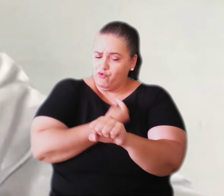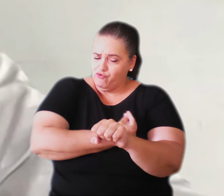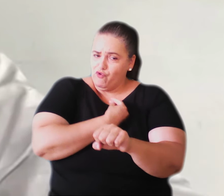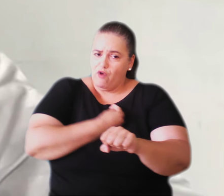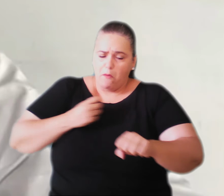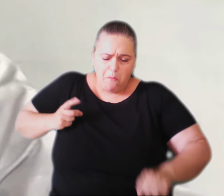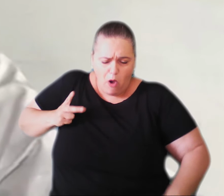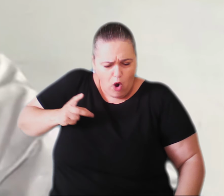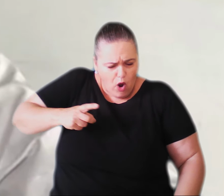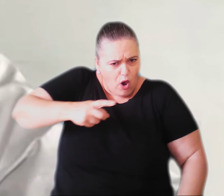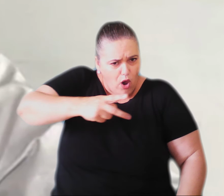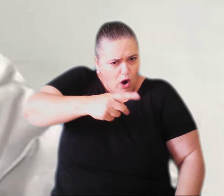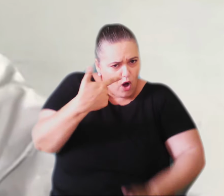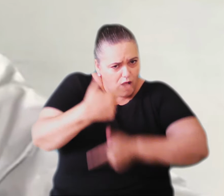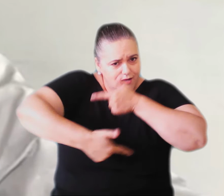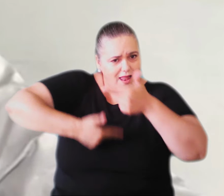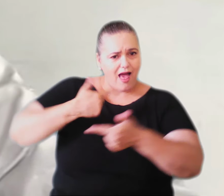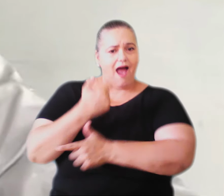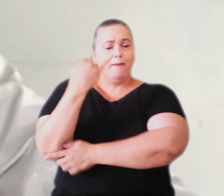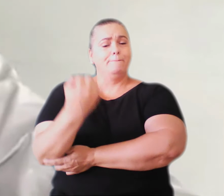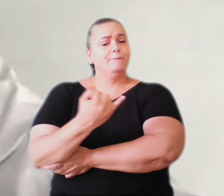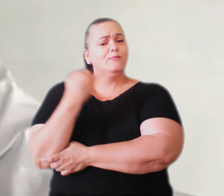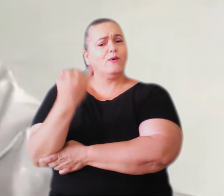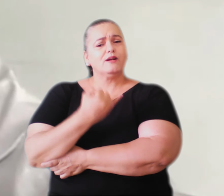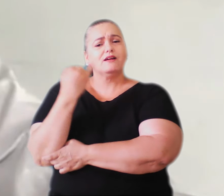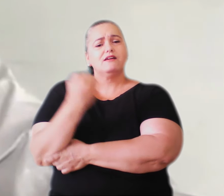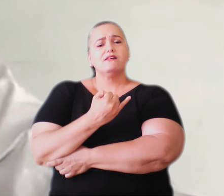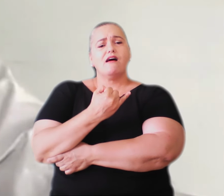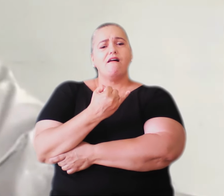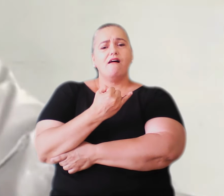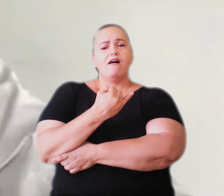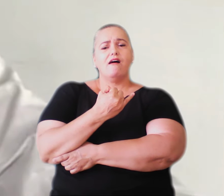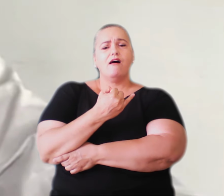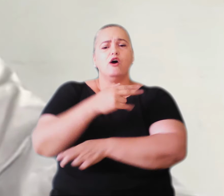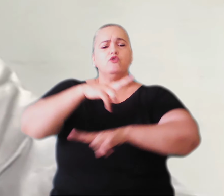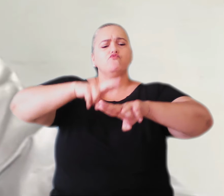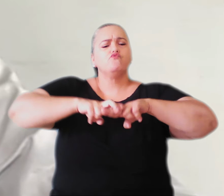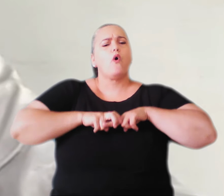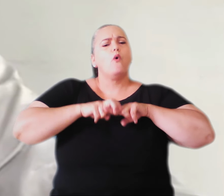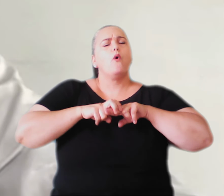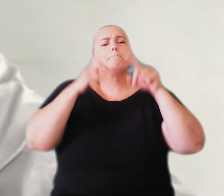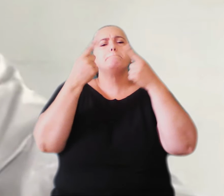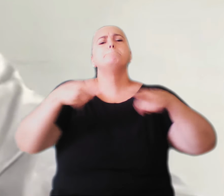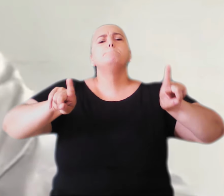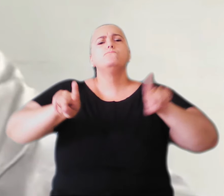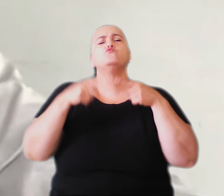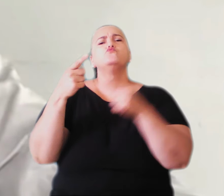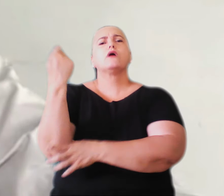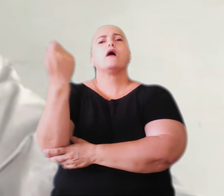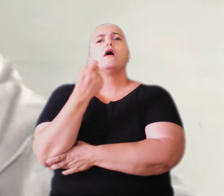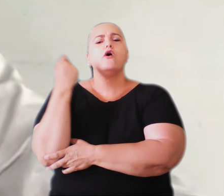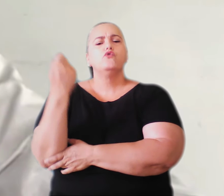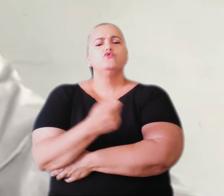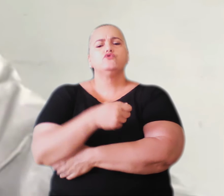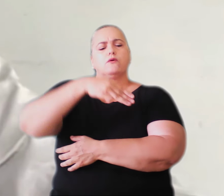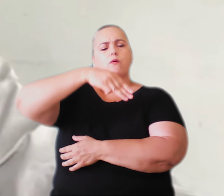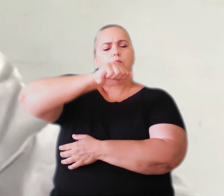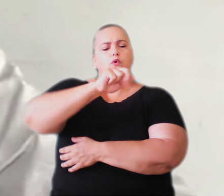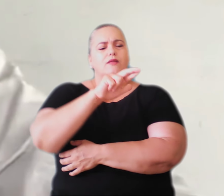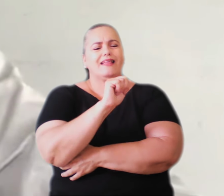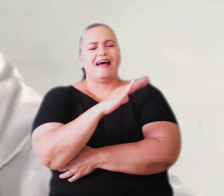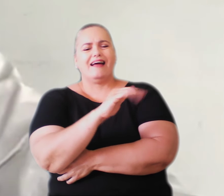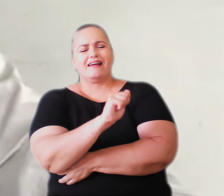trabalho, vocês são soldados muito importantes nessa causa da luta da música gaúcha. assim como são os monarcas, são os serranos